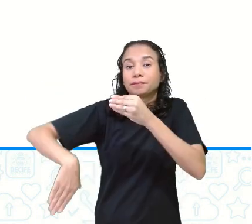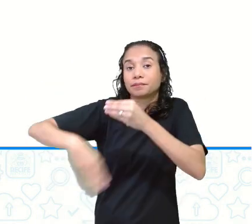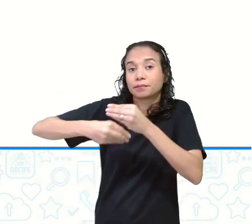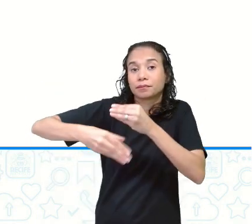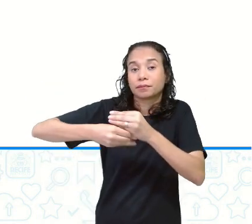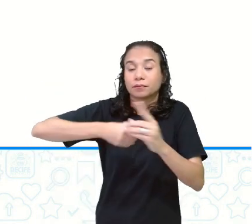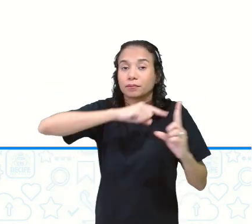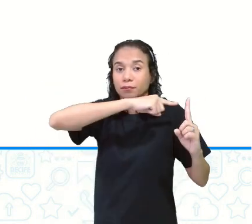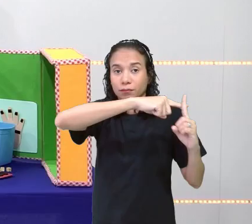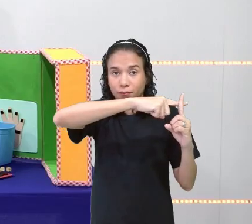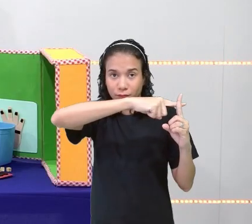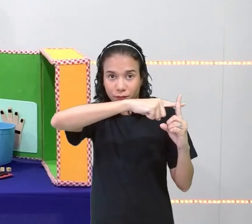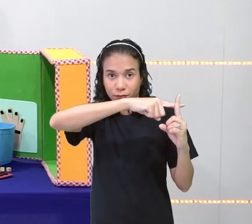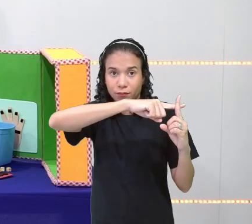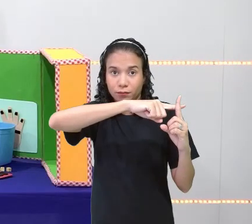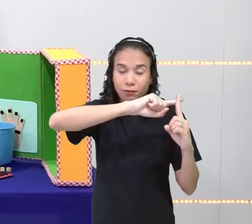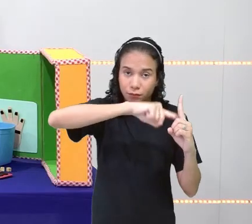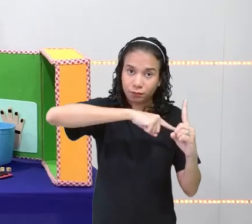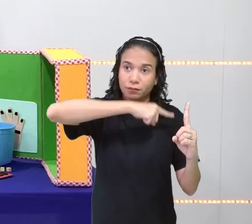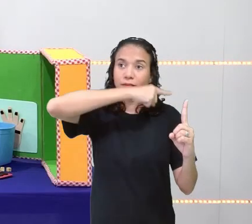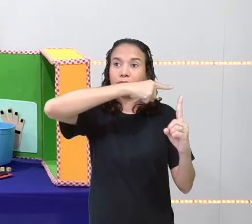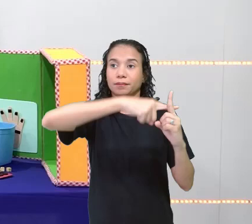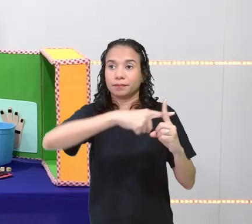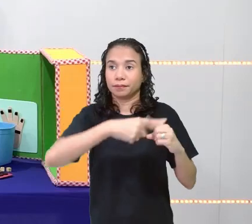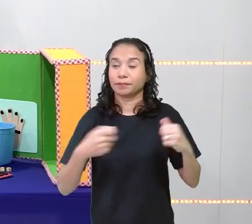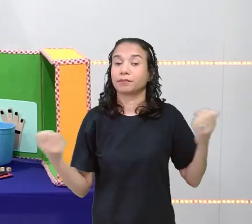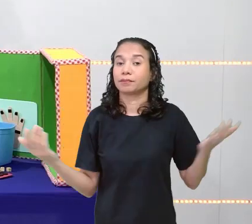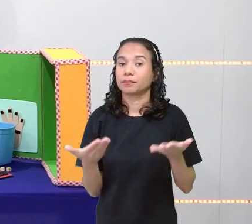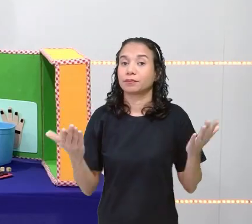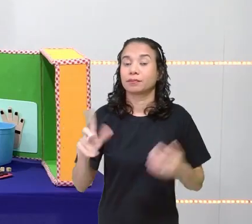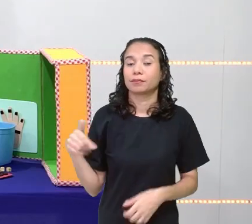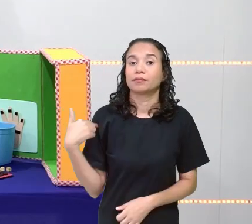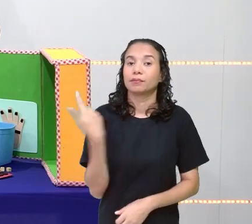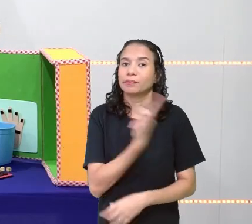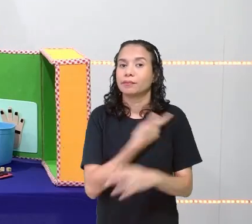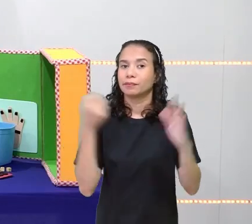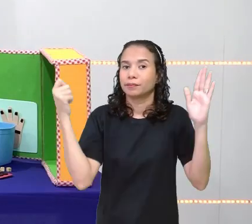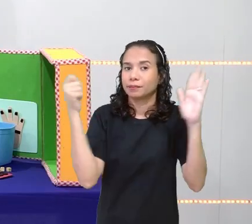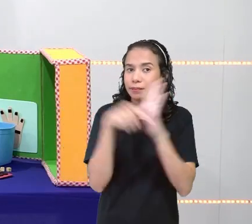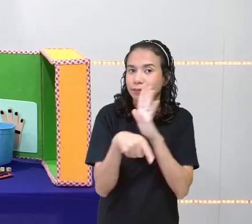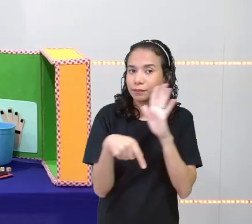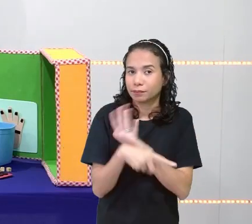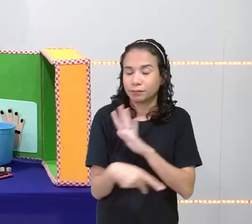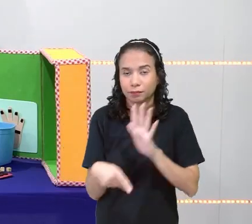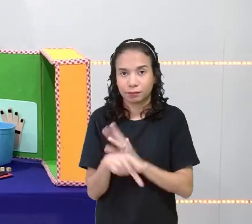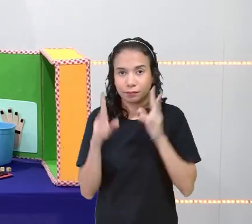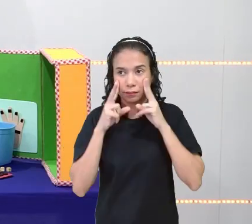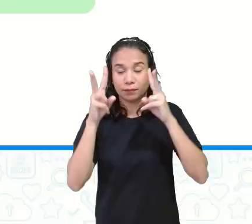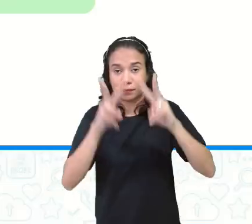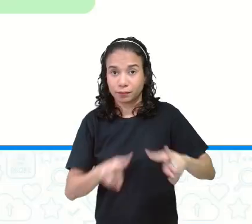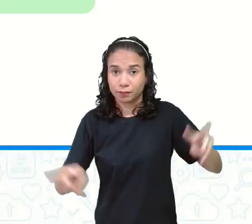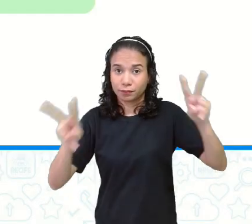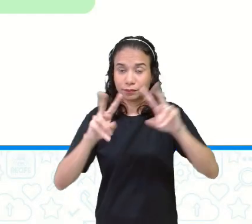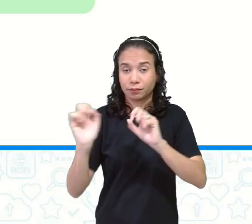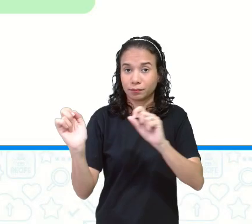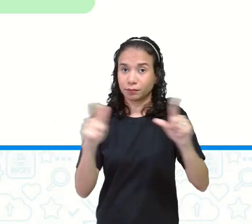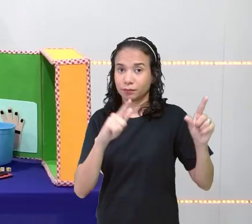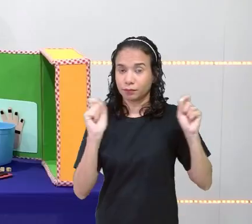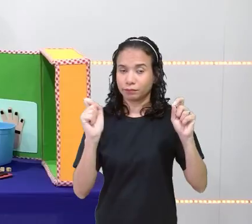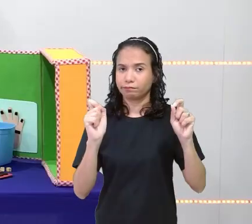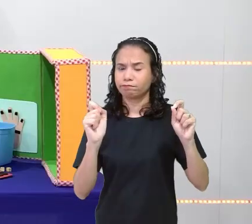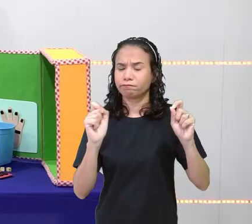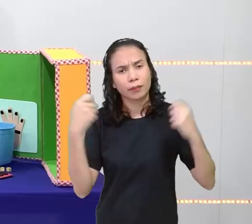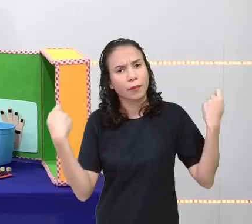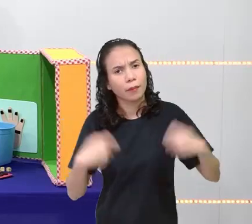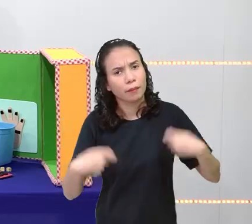O sinal de mais, como a gente chama. E vamos lá. Fazer o quiz agora aqui no slide, tá certo?